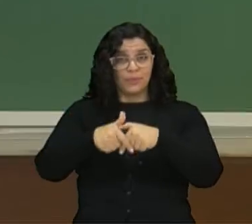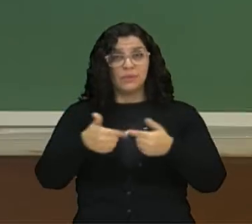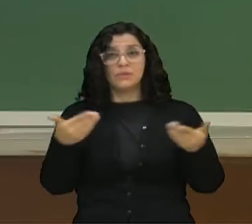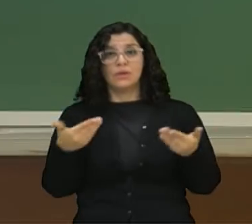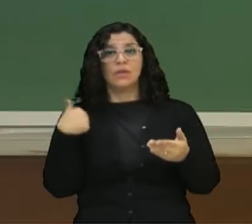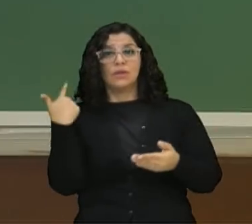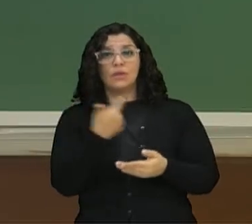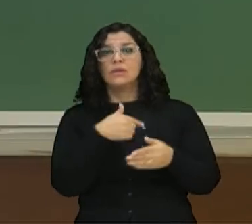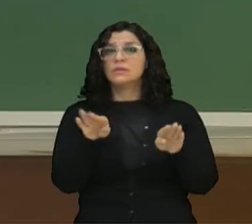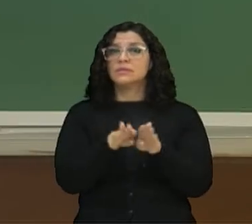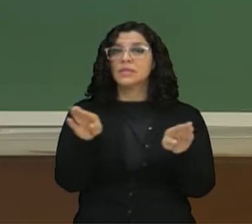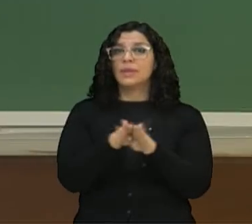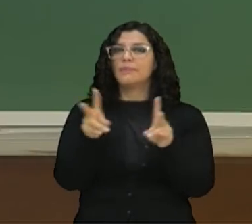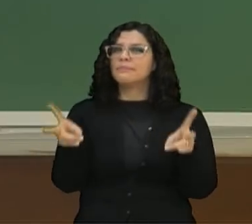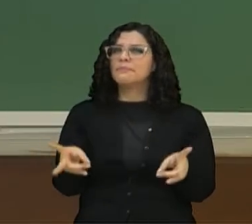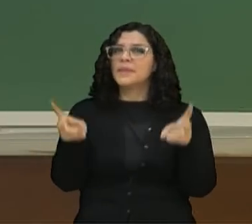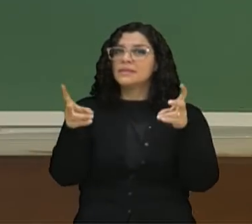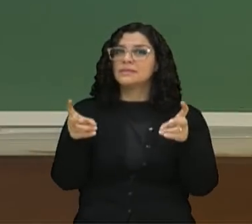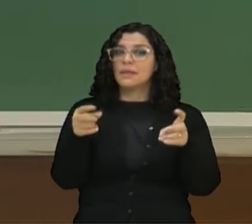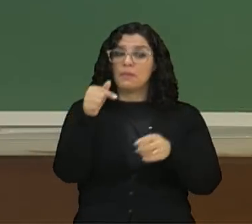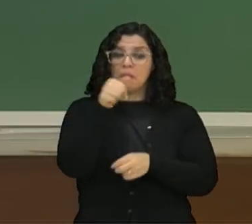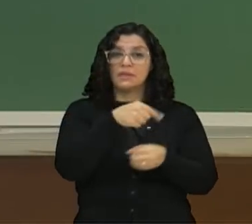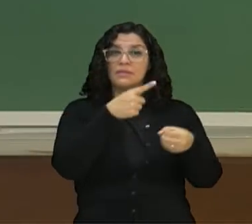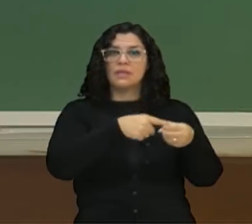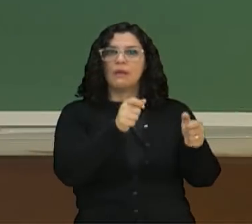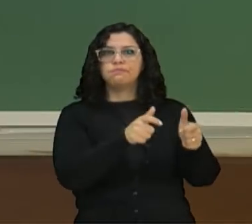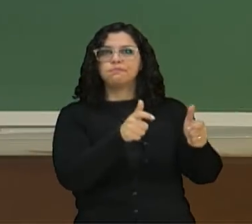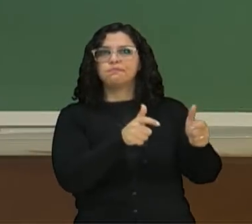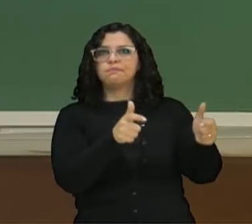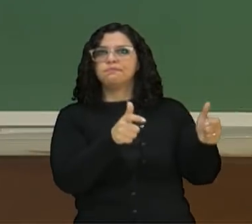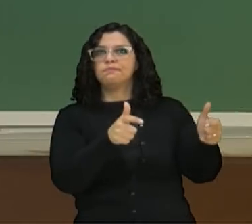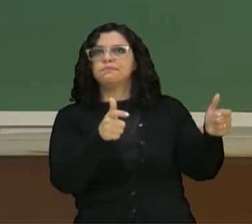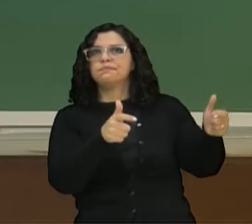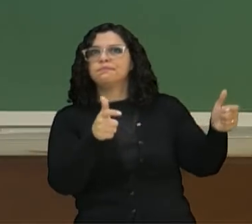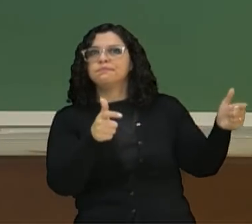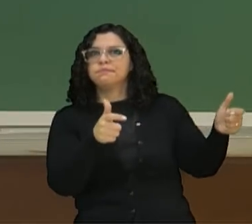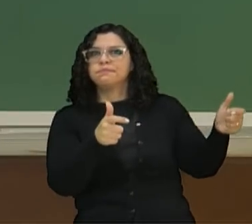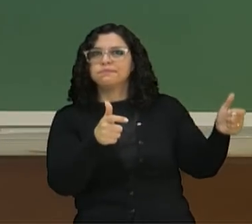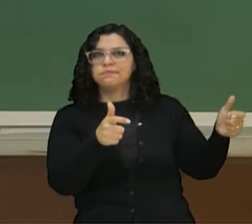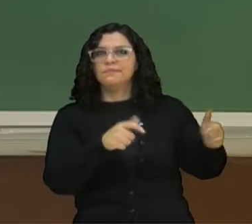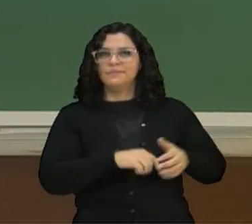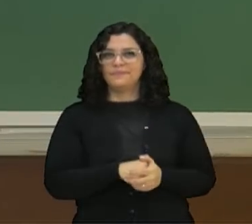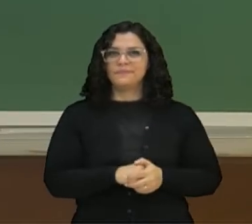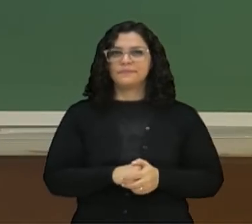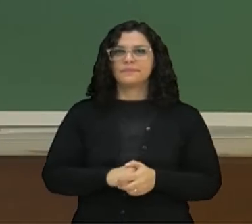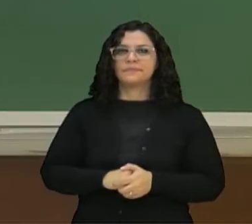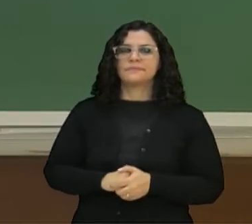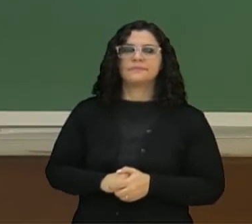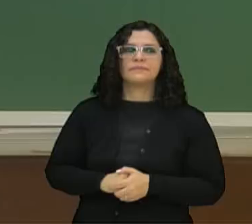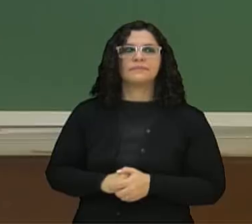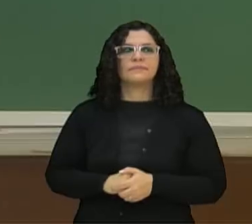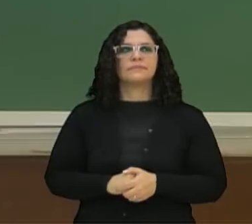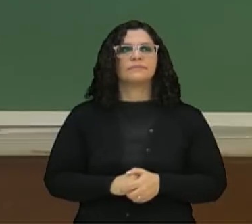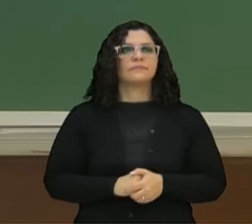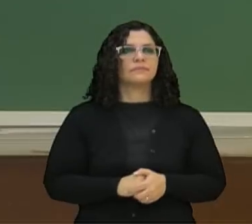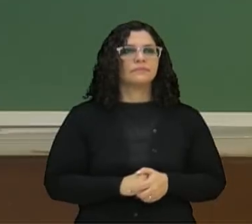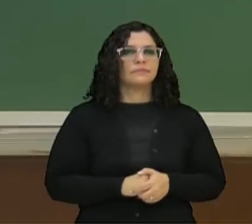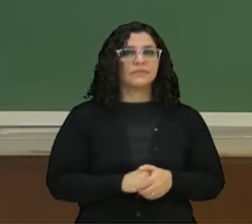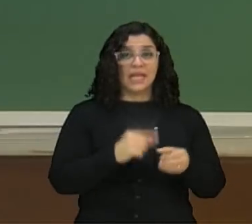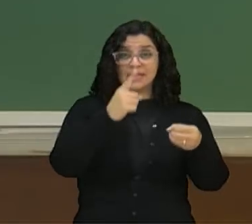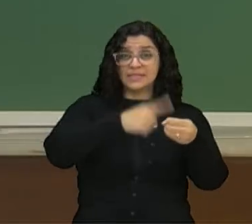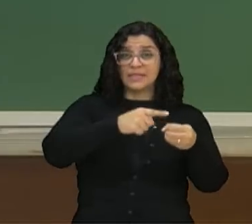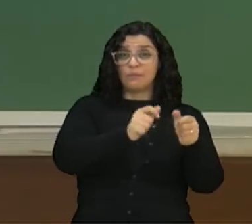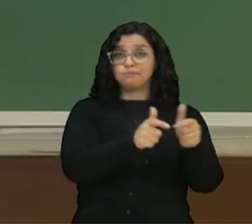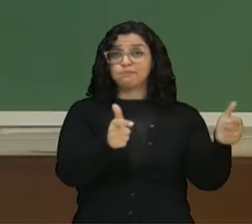a gente observa que está aumentando, né, essas práticas na zona urbana, né, nas